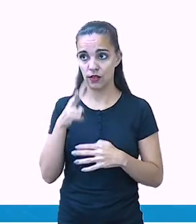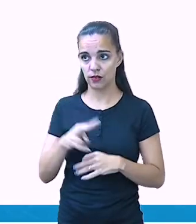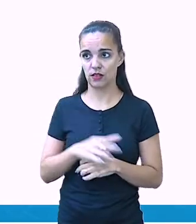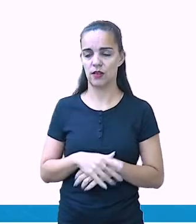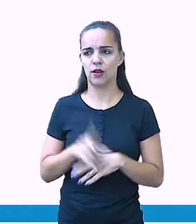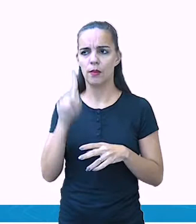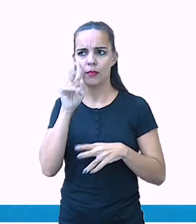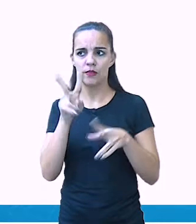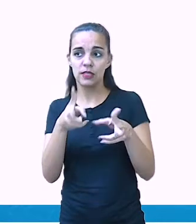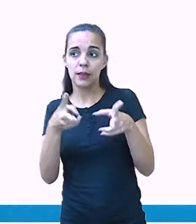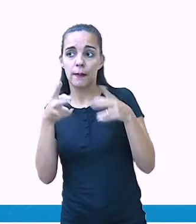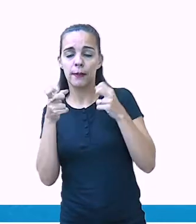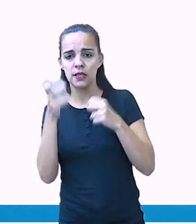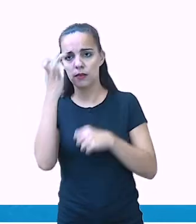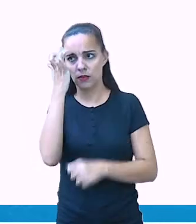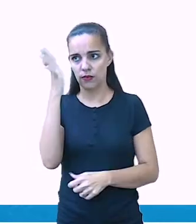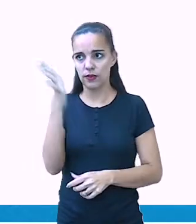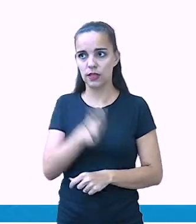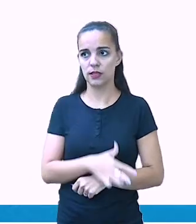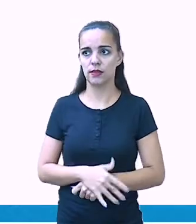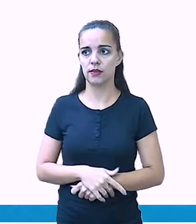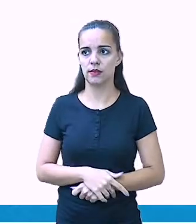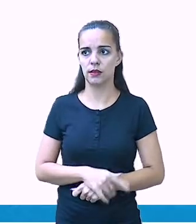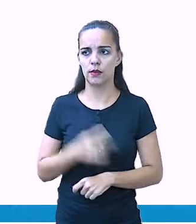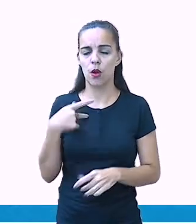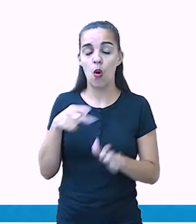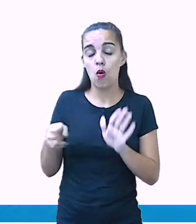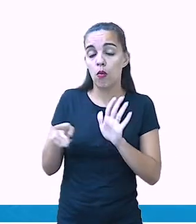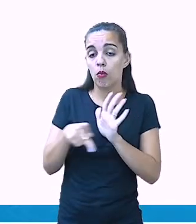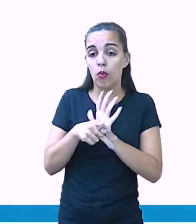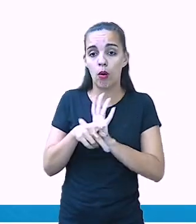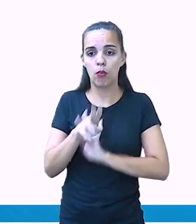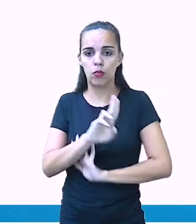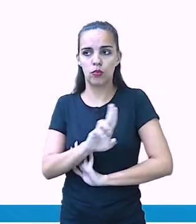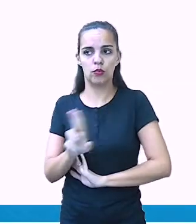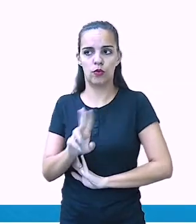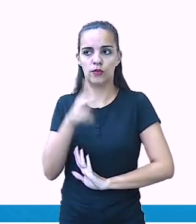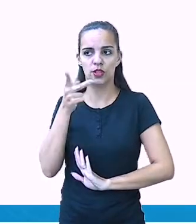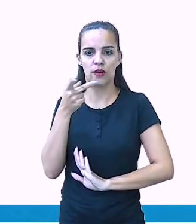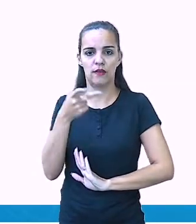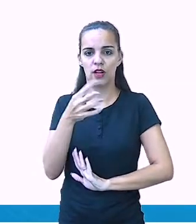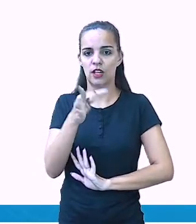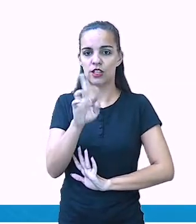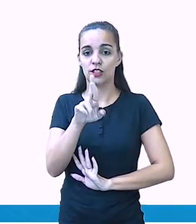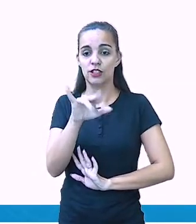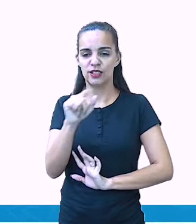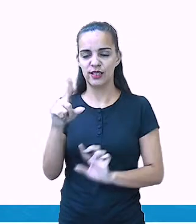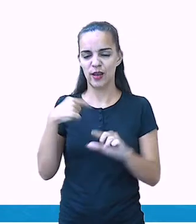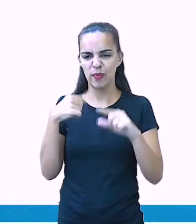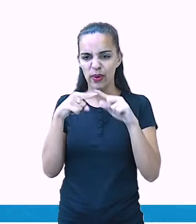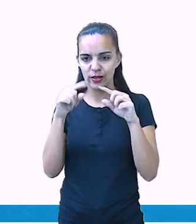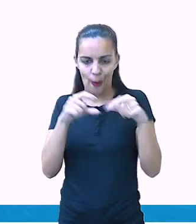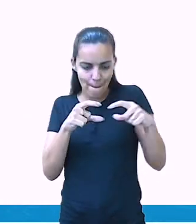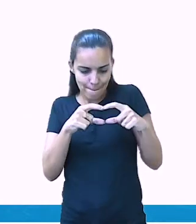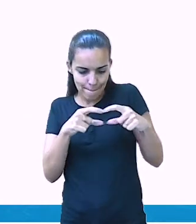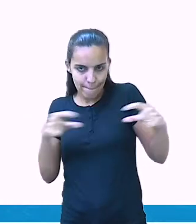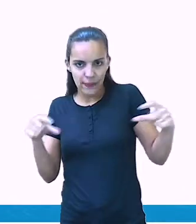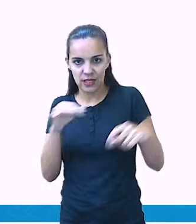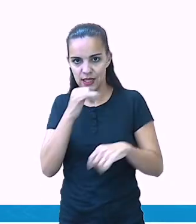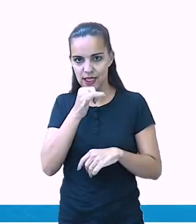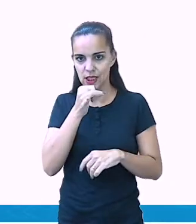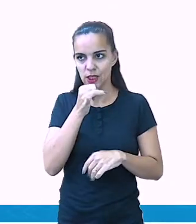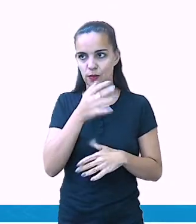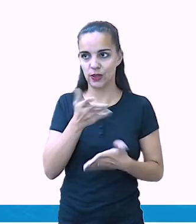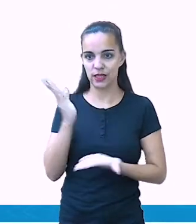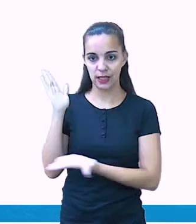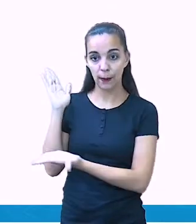conseguir perceber com facilidade. Mas o próprio nome já diz, é uma tirinha, né? E aí vamos falar um pouquinho sobre